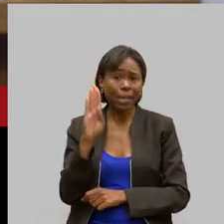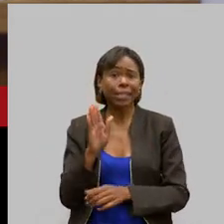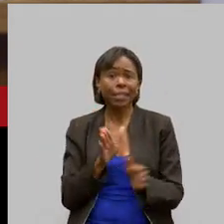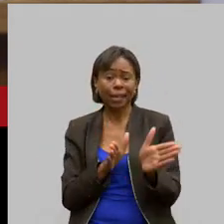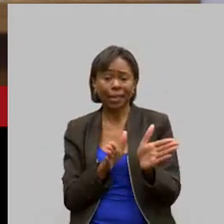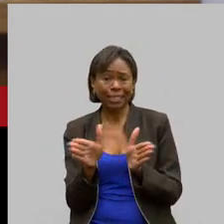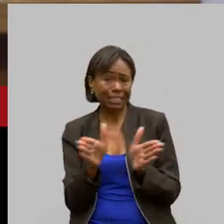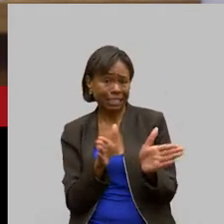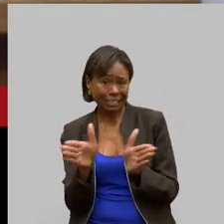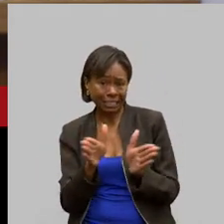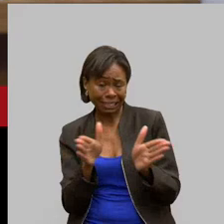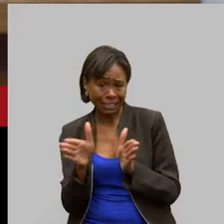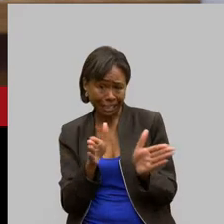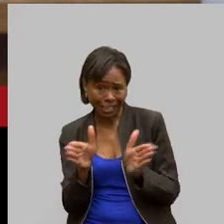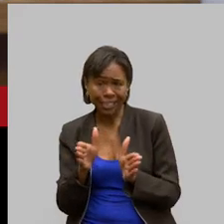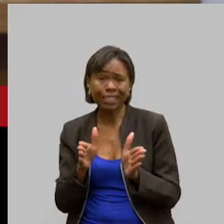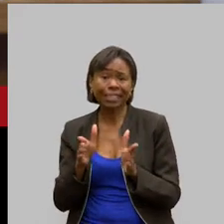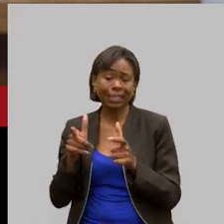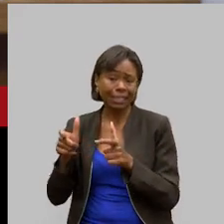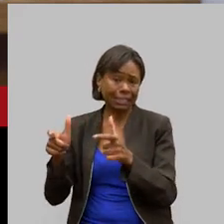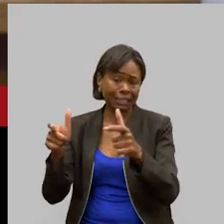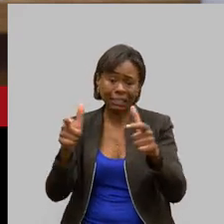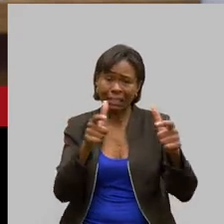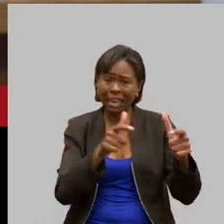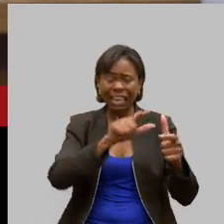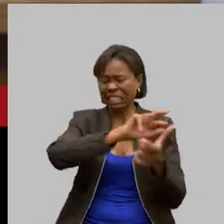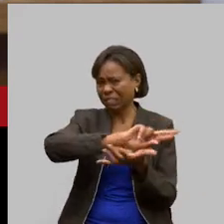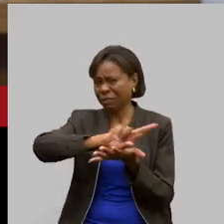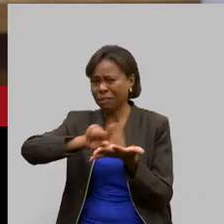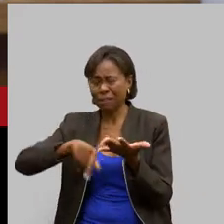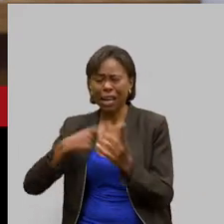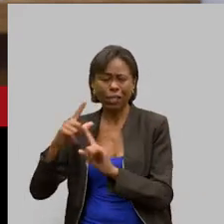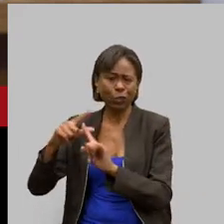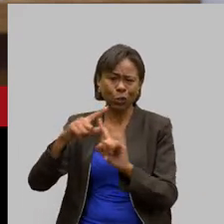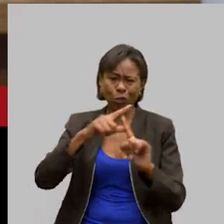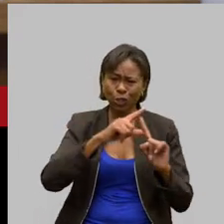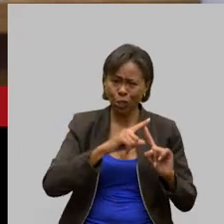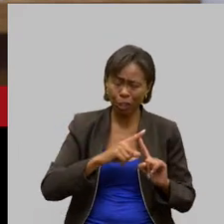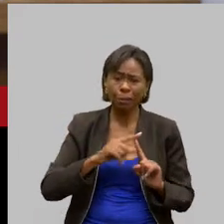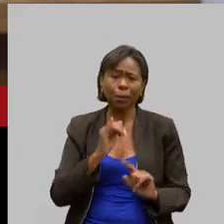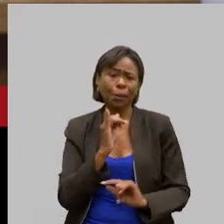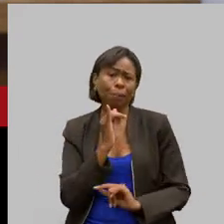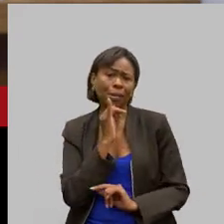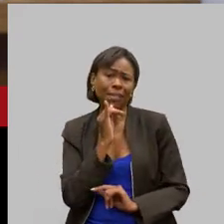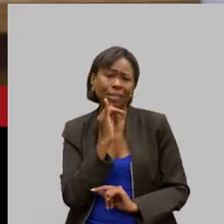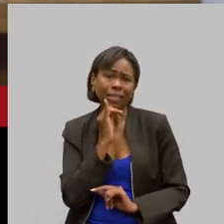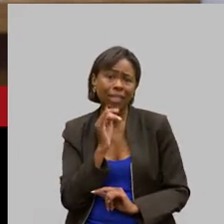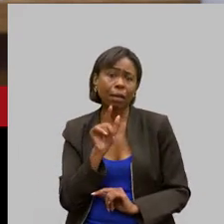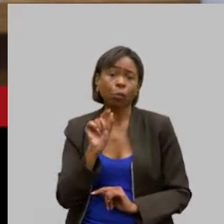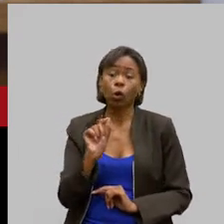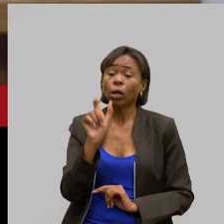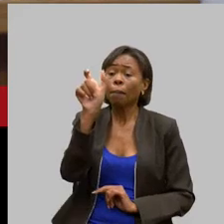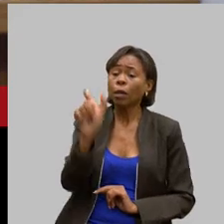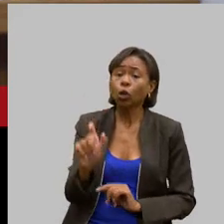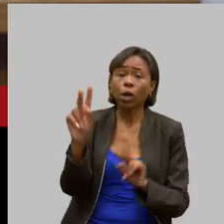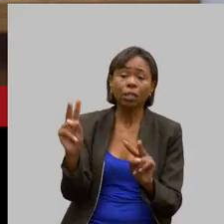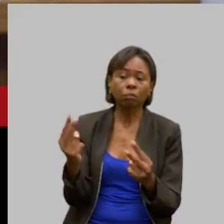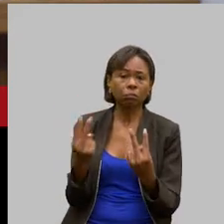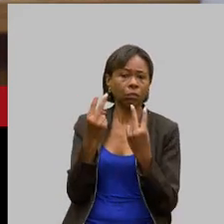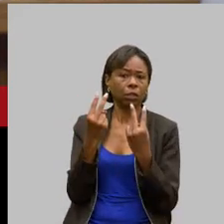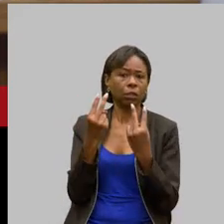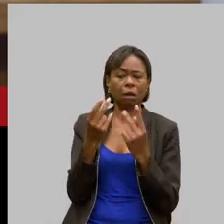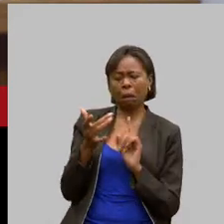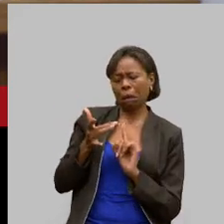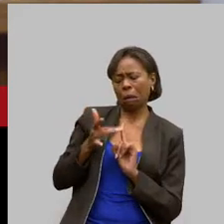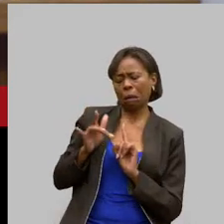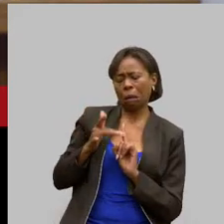o acessibilidade são de várias formas né aquela acessibilidade do outro enxergar a gente não com capacitismo mas